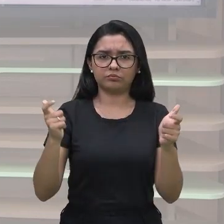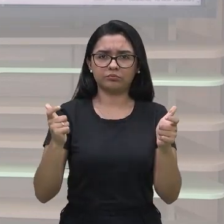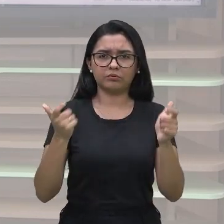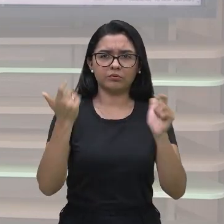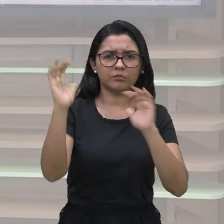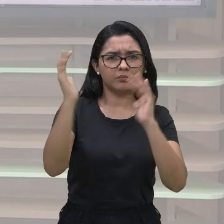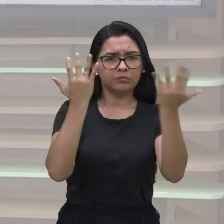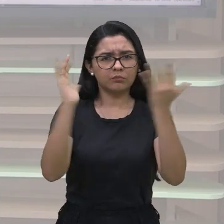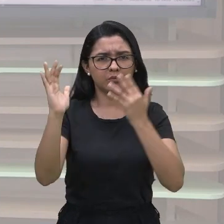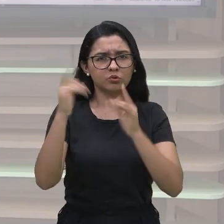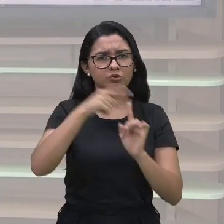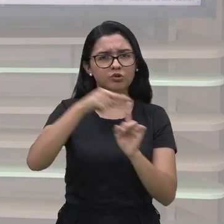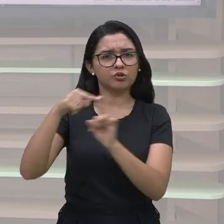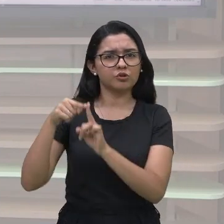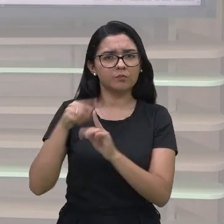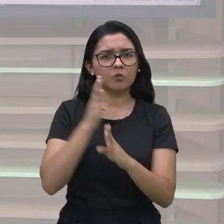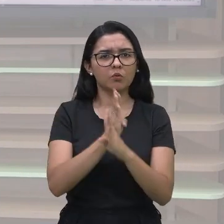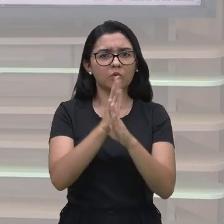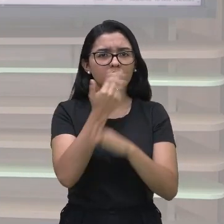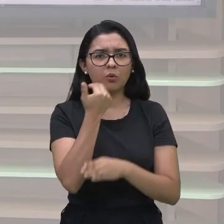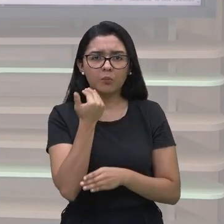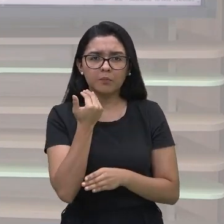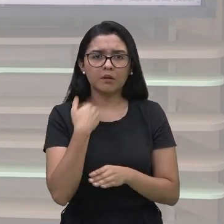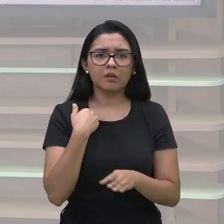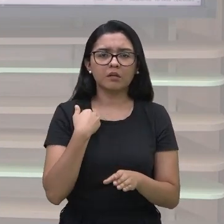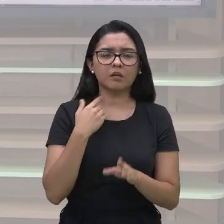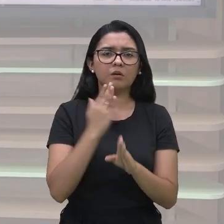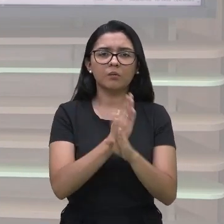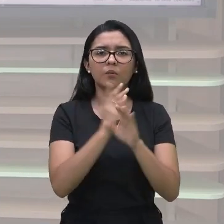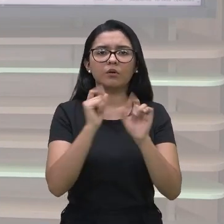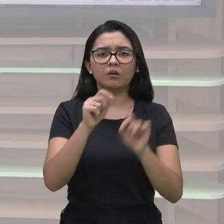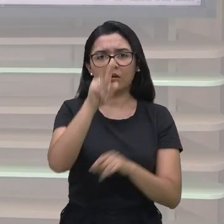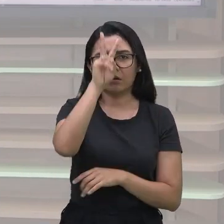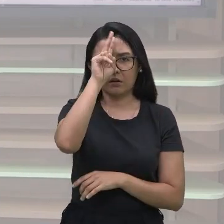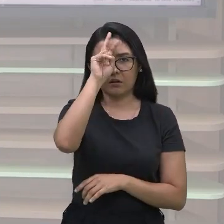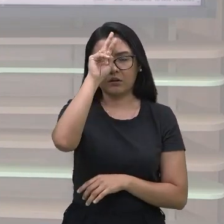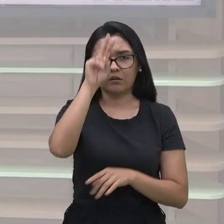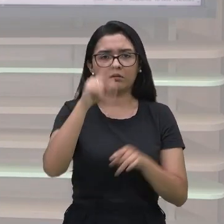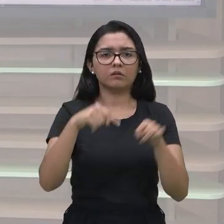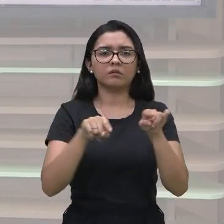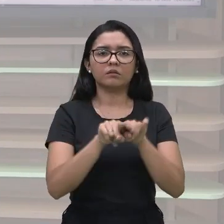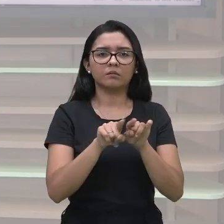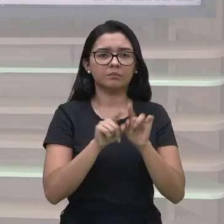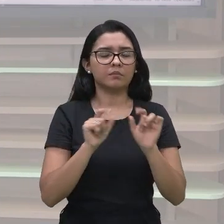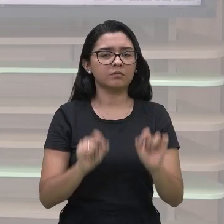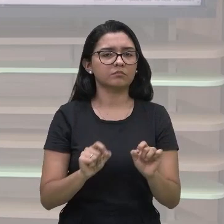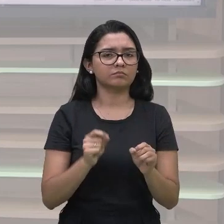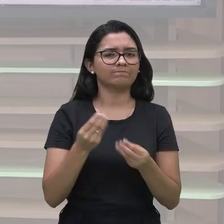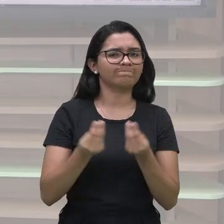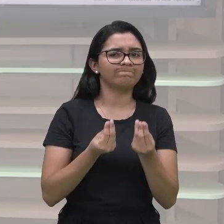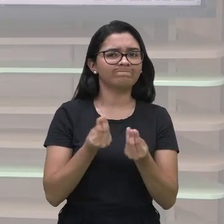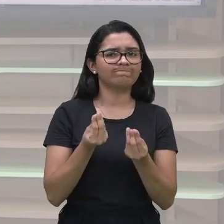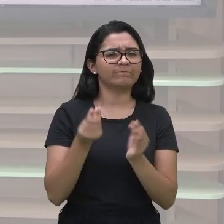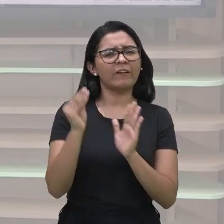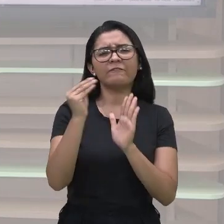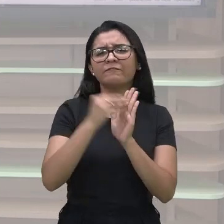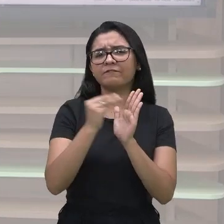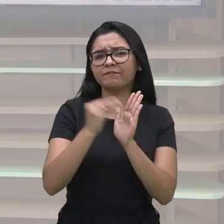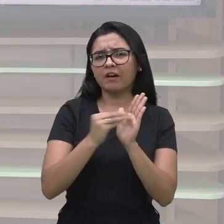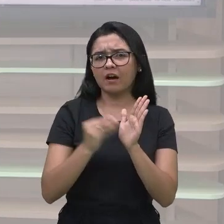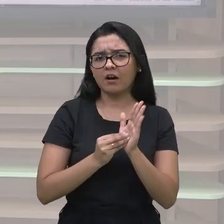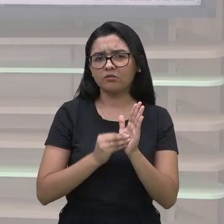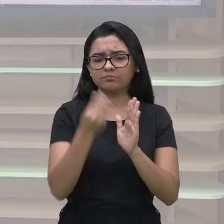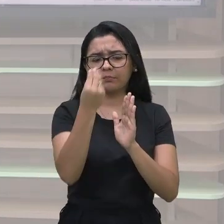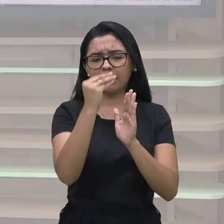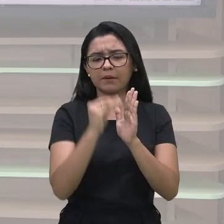espécie encontra aqui seu alimento predileto, baratas. Isso, o número de picadas também aumentou. Notaram aí como falta